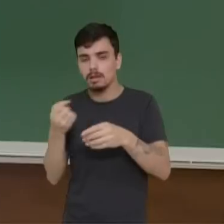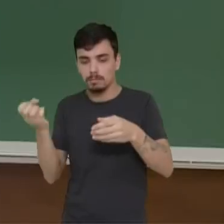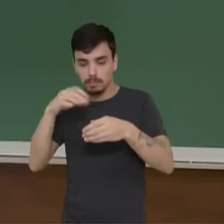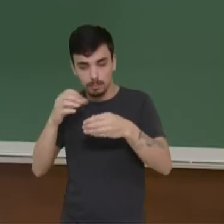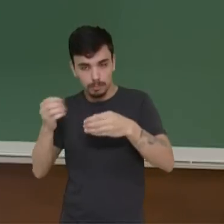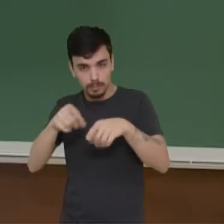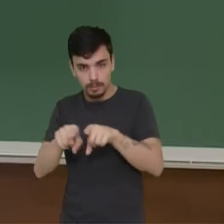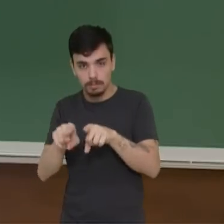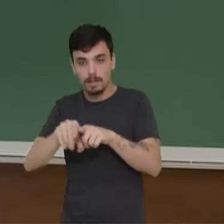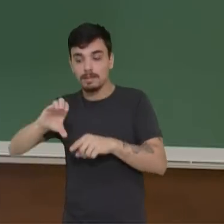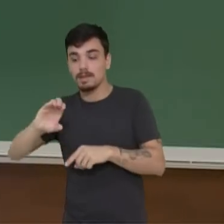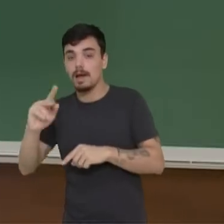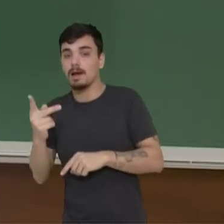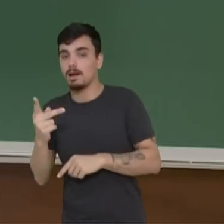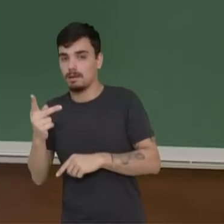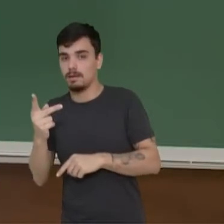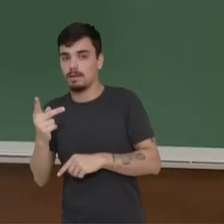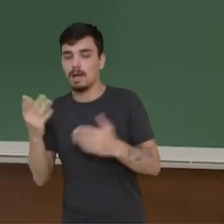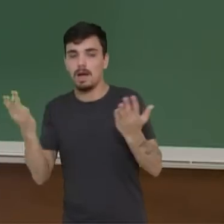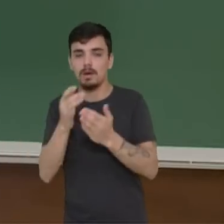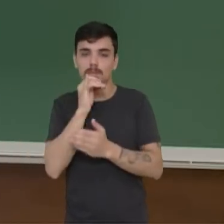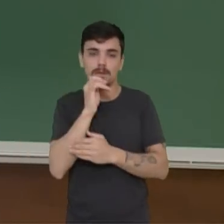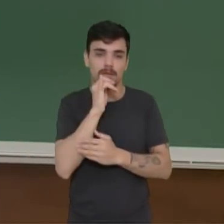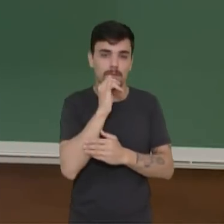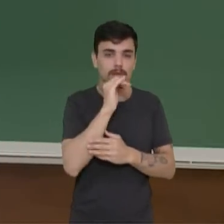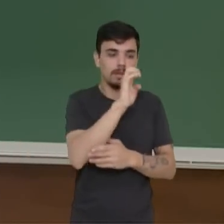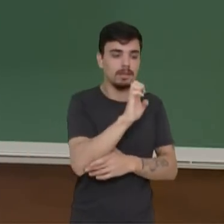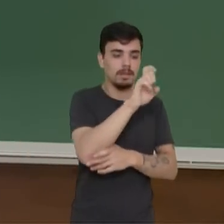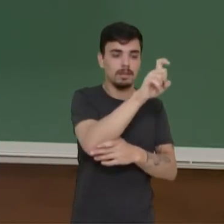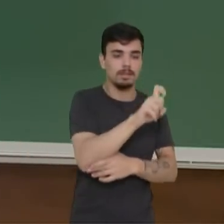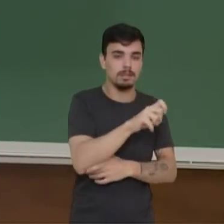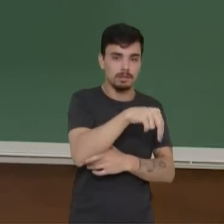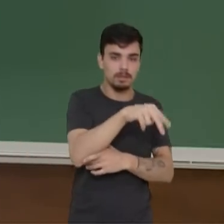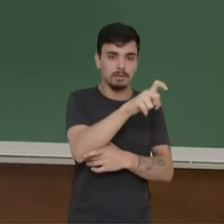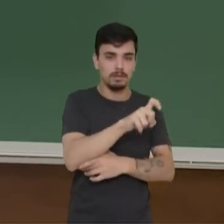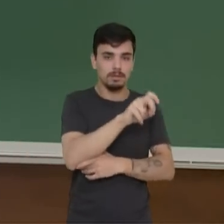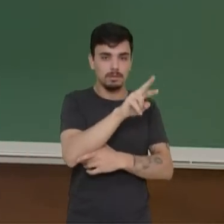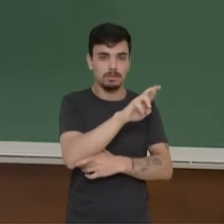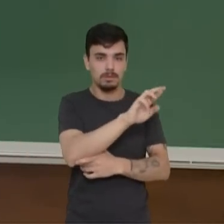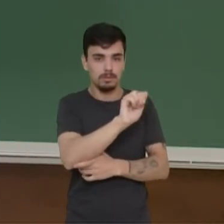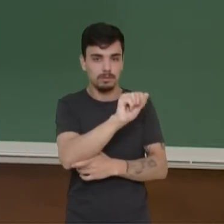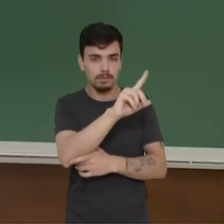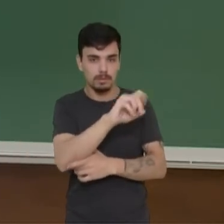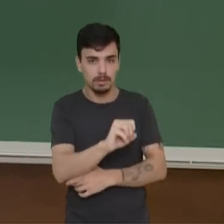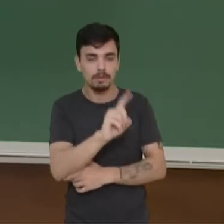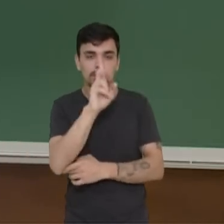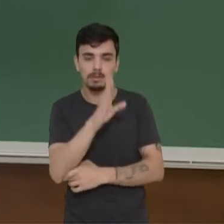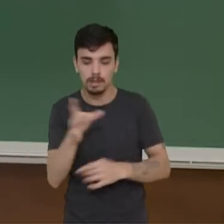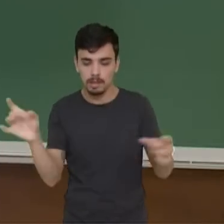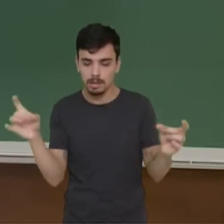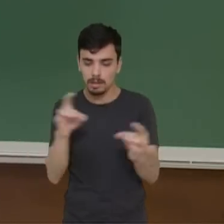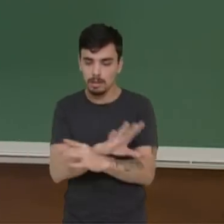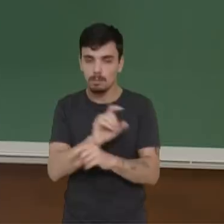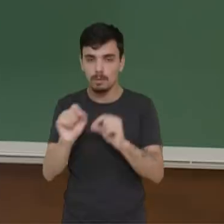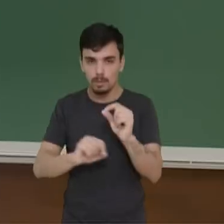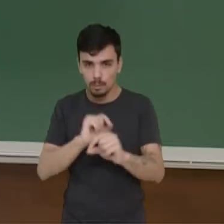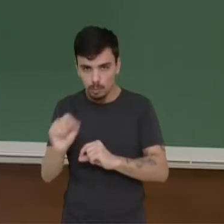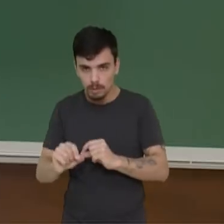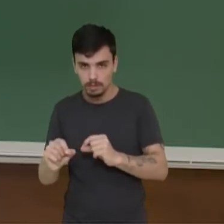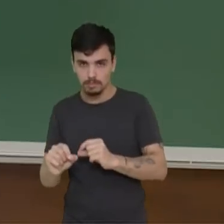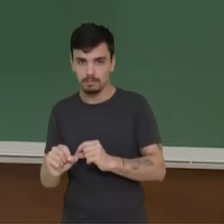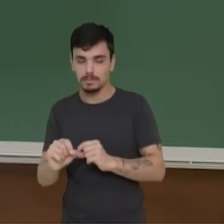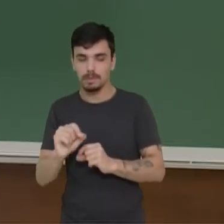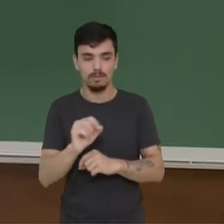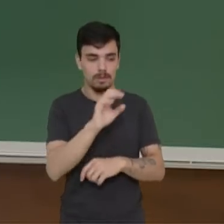CH. Agora, se eu digo a enxurrada, opa, enxurrada já acabou a enchente, né? Então, a enxurrada eu vou escrever com